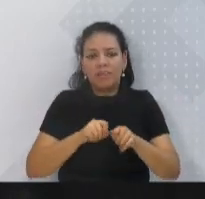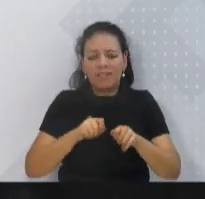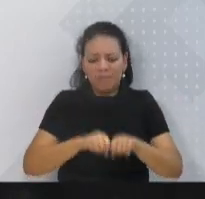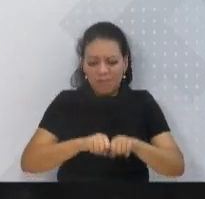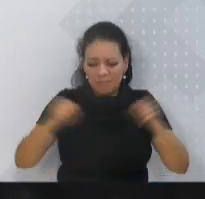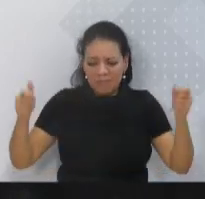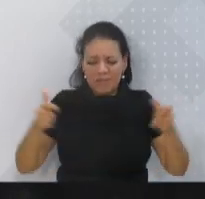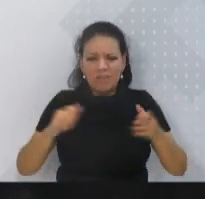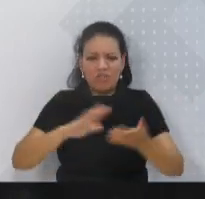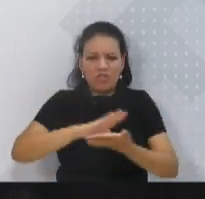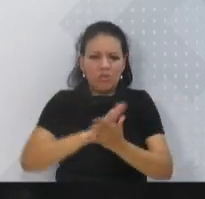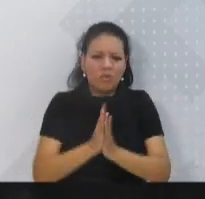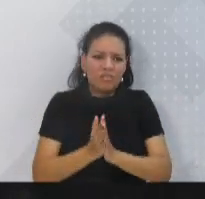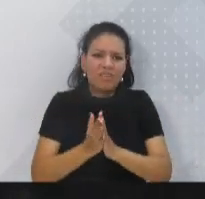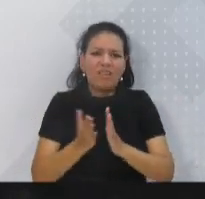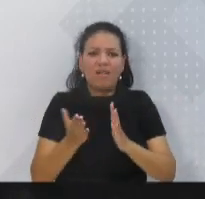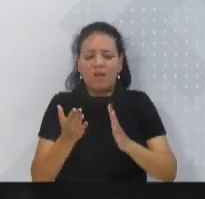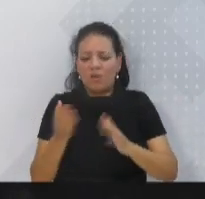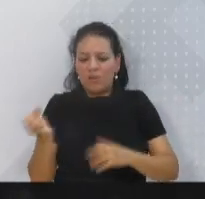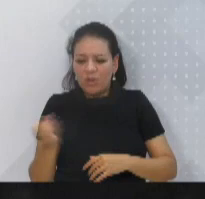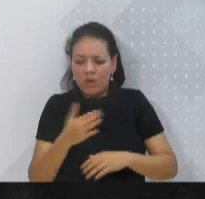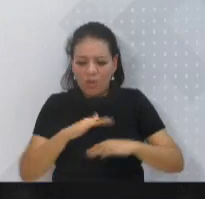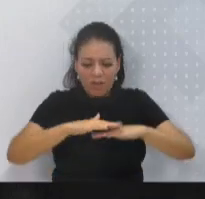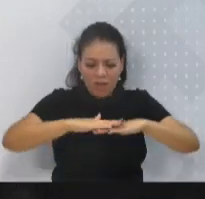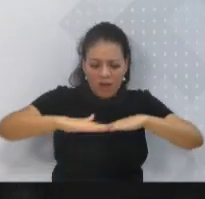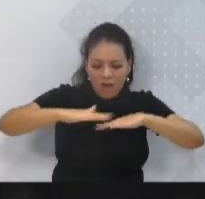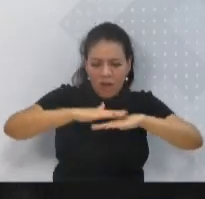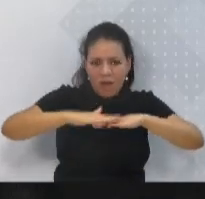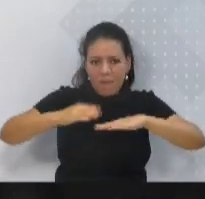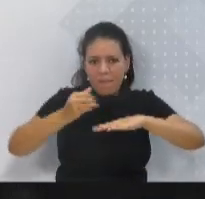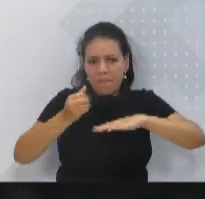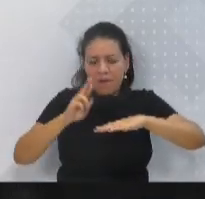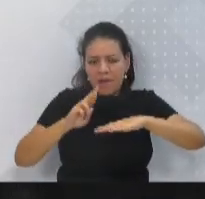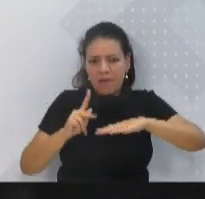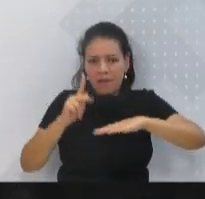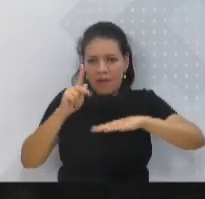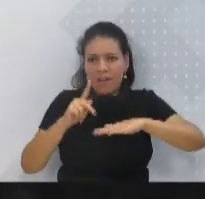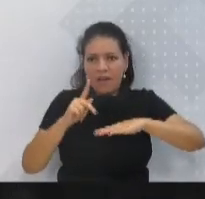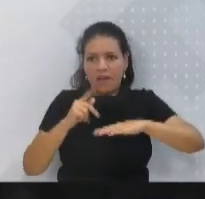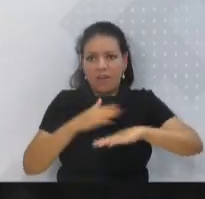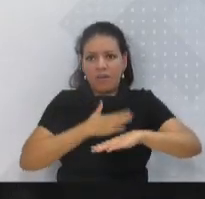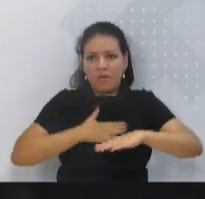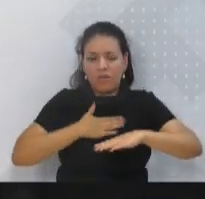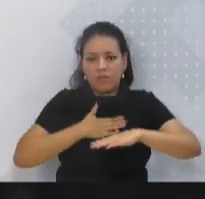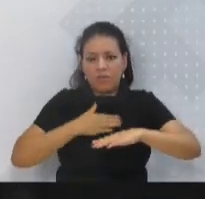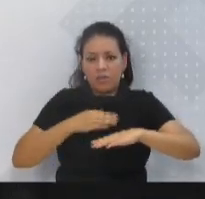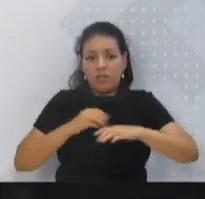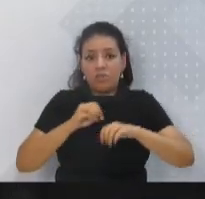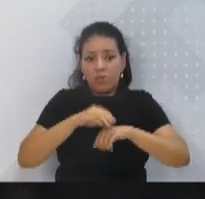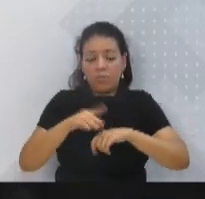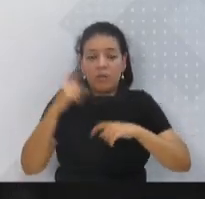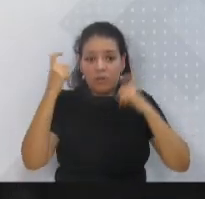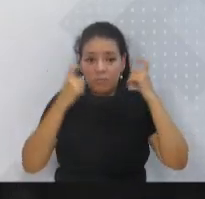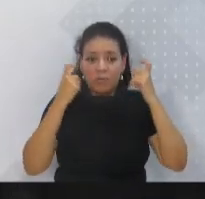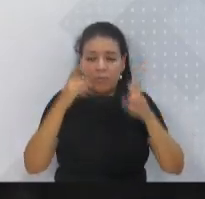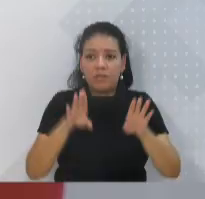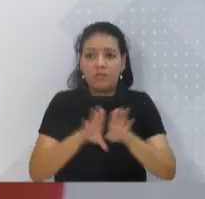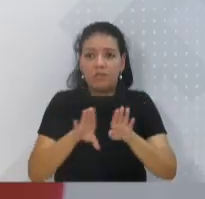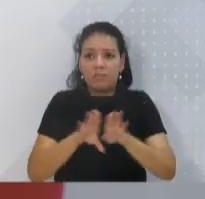adutoras, destruição dessa nova camada asfáltica pela BRK e assim por diante. Gostaria de compartilhar com Vossa Excelência essa preocupação